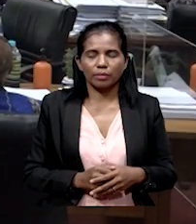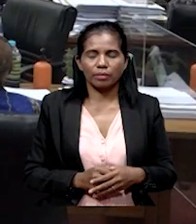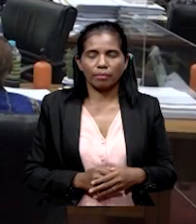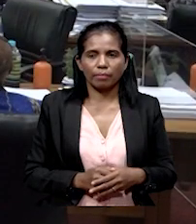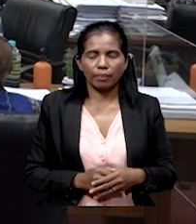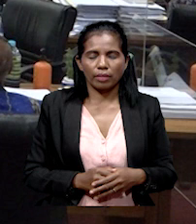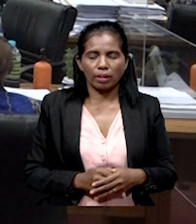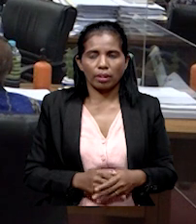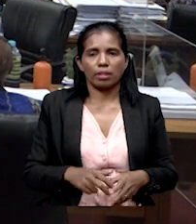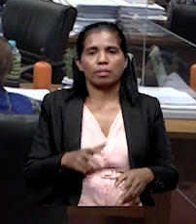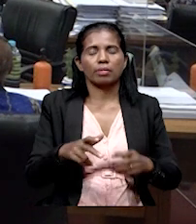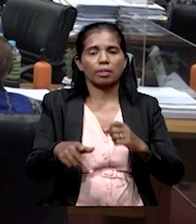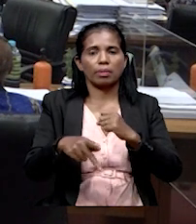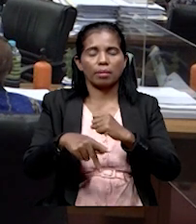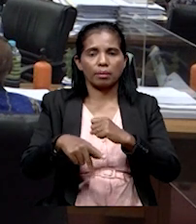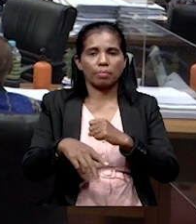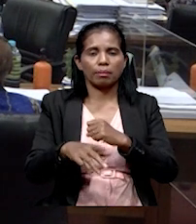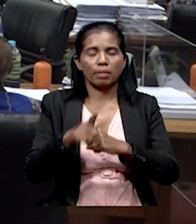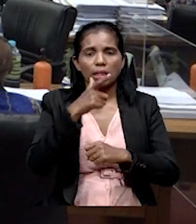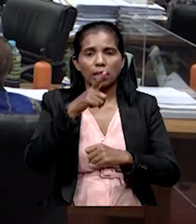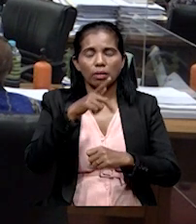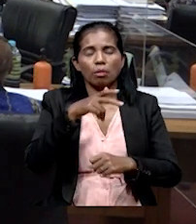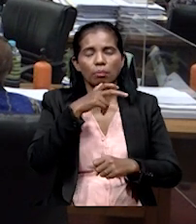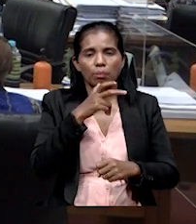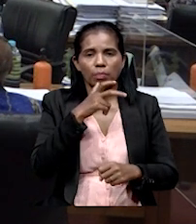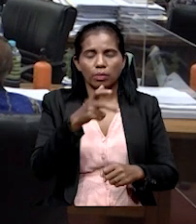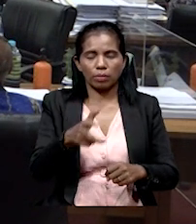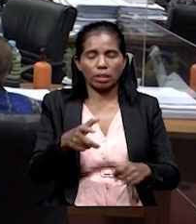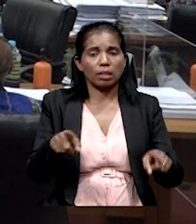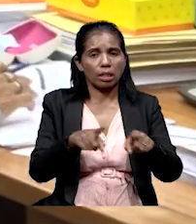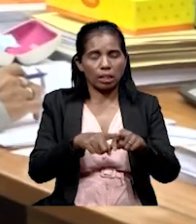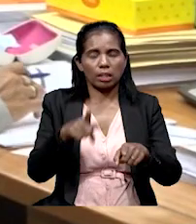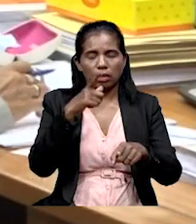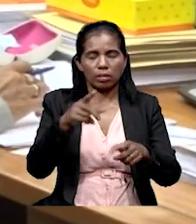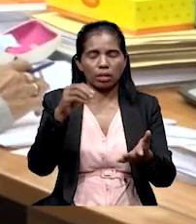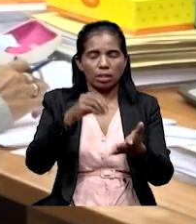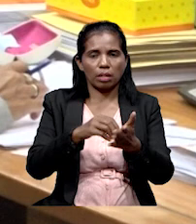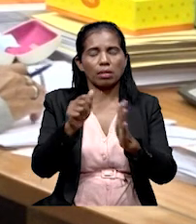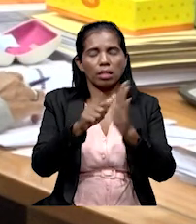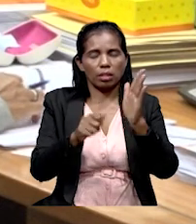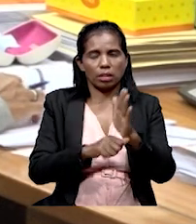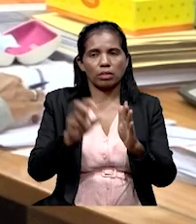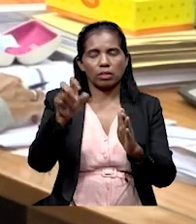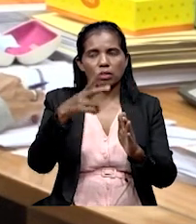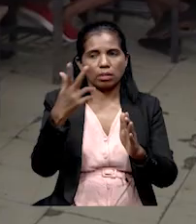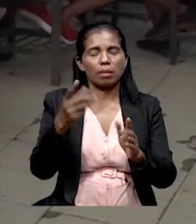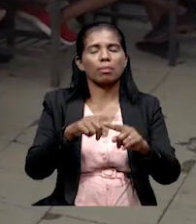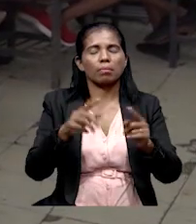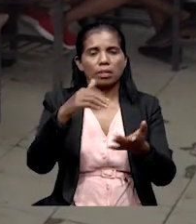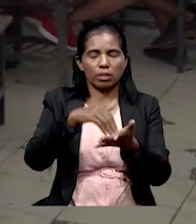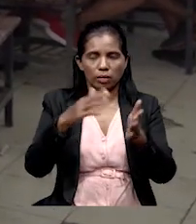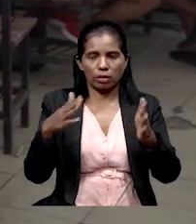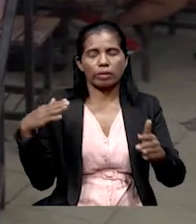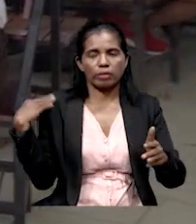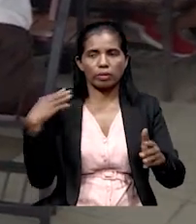Português no dar língua oficial na abertura e Constituição República Democrática Timor-Leste, artigo San Lorenzo, mas bem estudante,